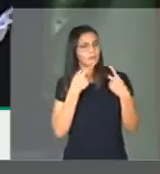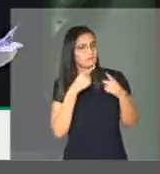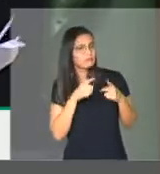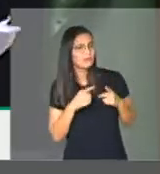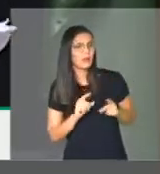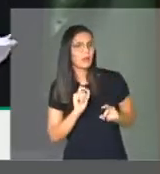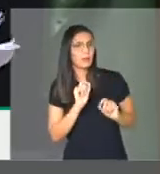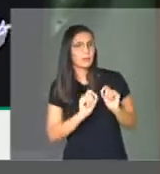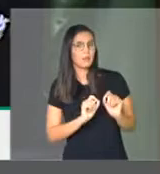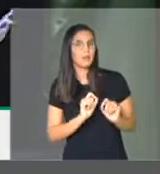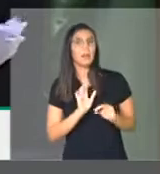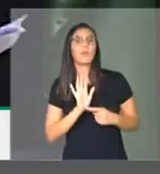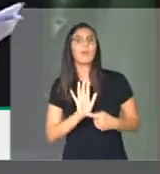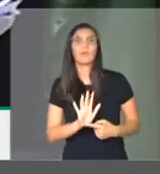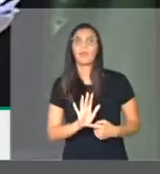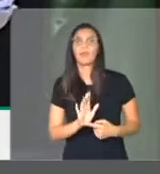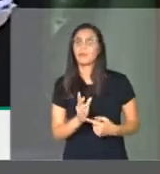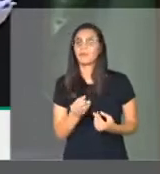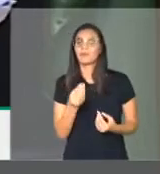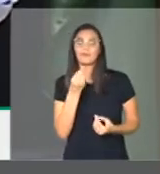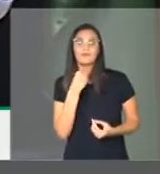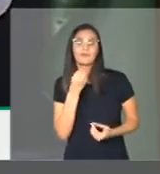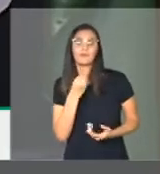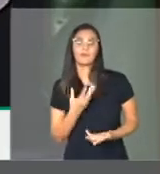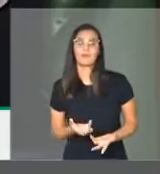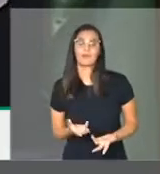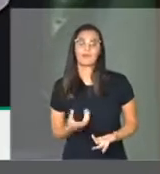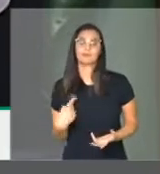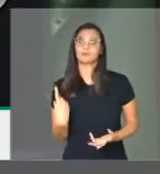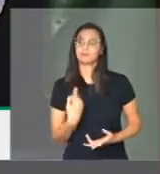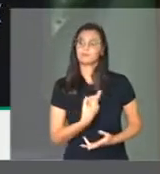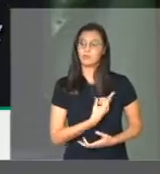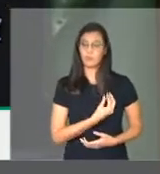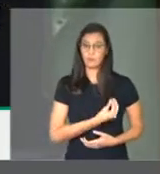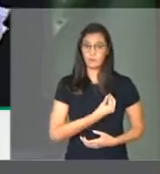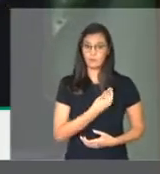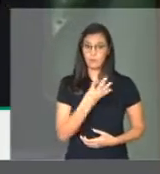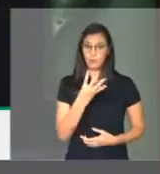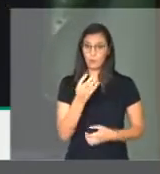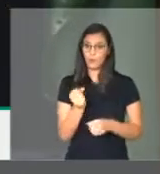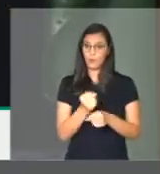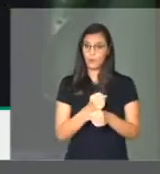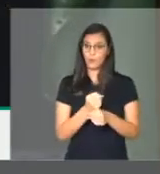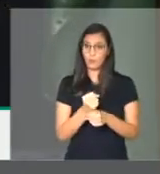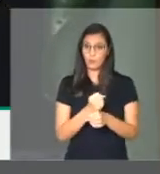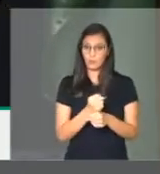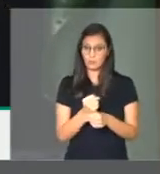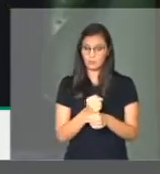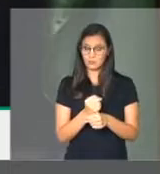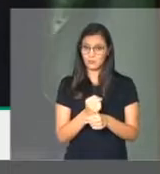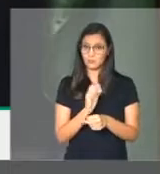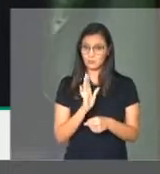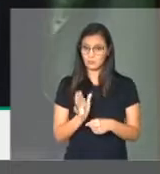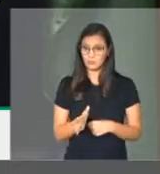é claramente insuficiente. Vivemos há 4 anos, como antecedentemente dito, entre